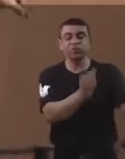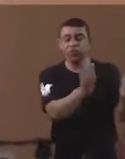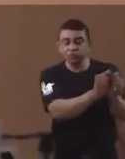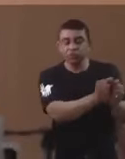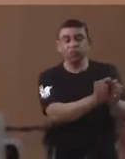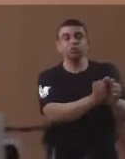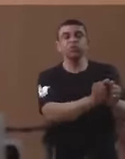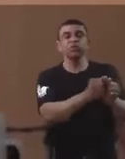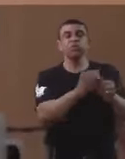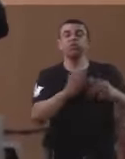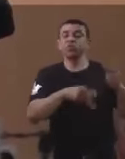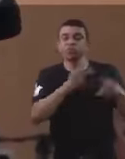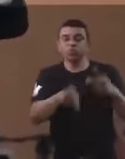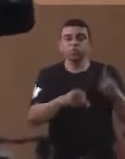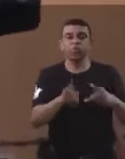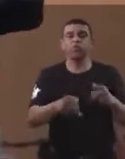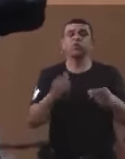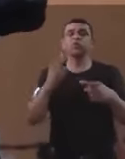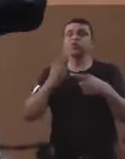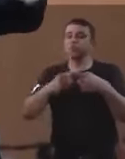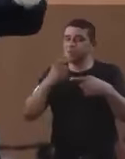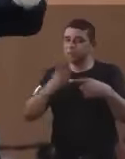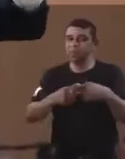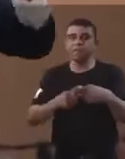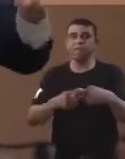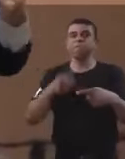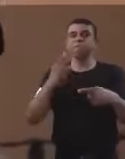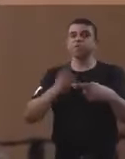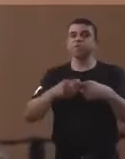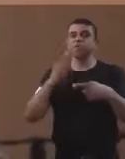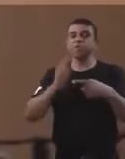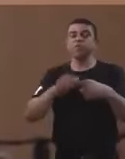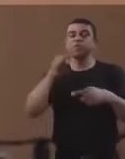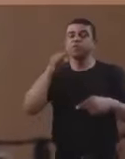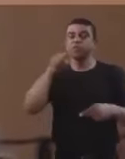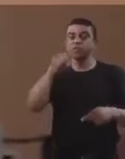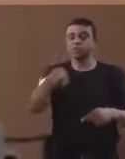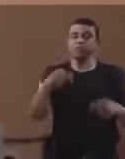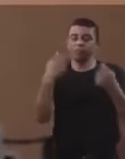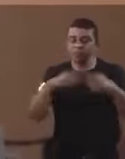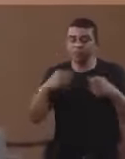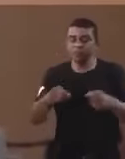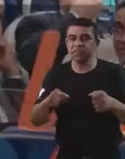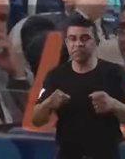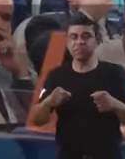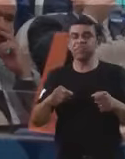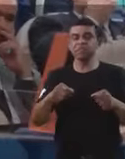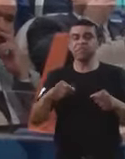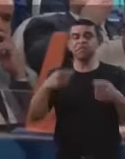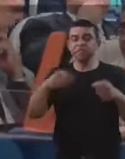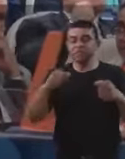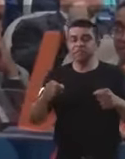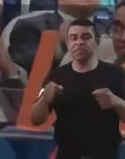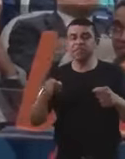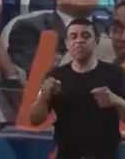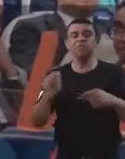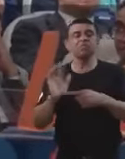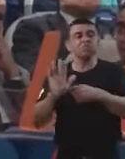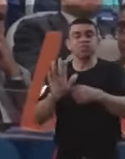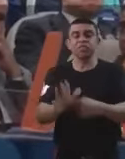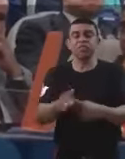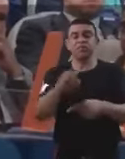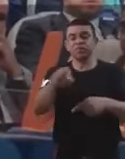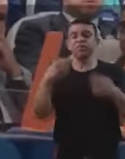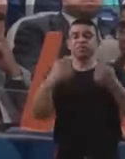quê? Porque você tem que ser visto sim. Ah, eu não canto para ninguém. Canta assim. Ah, eu não prego para